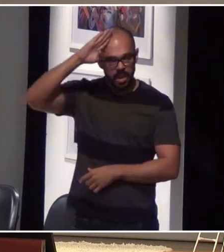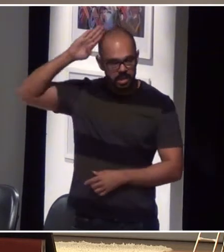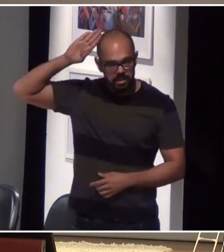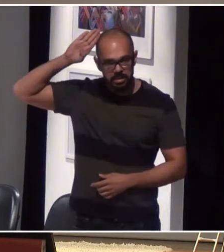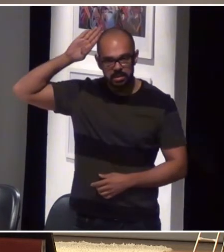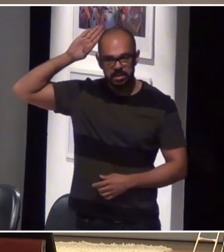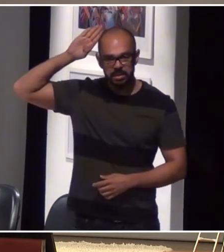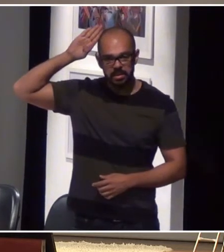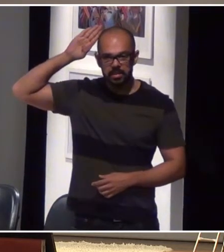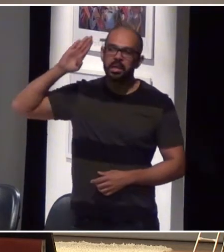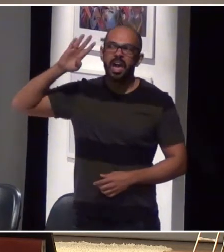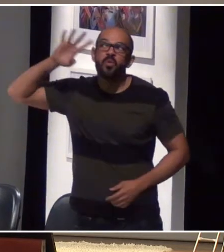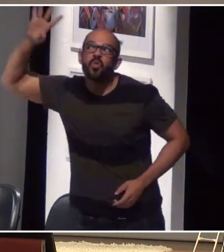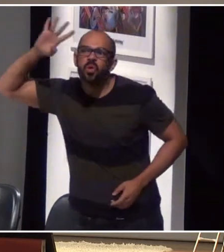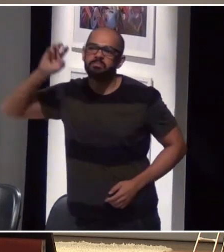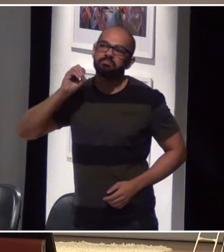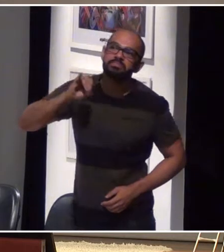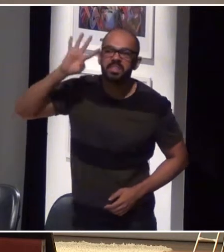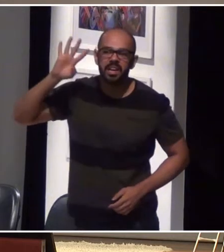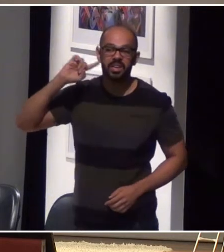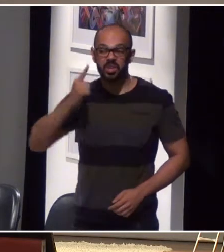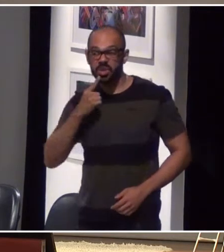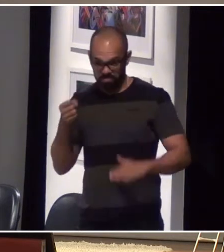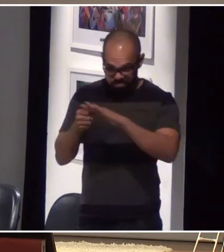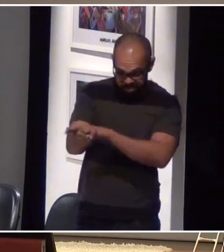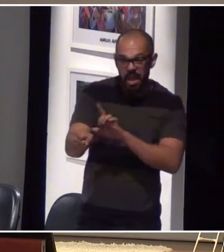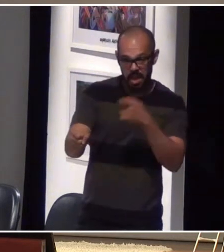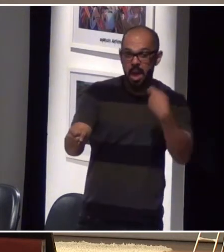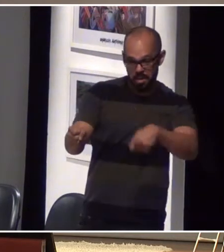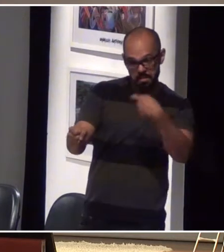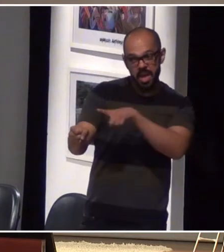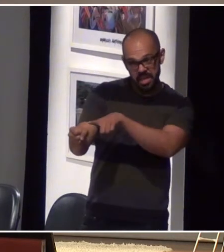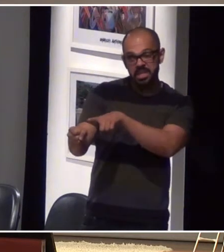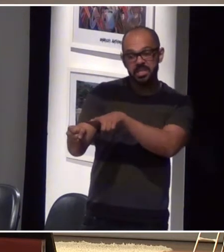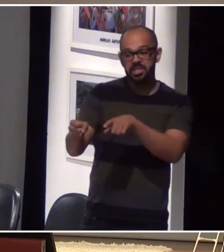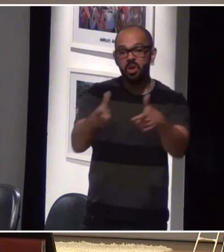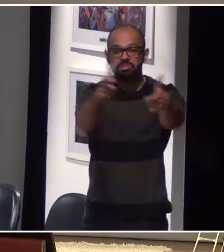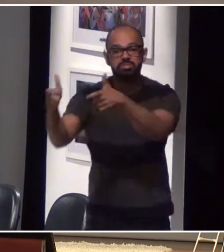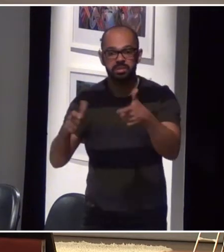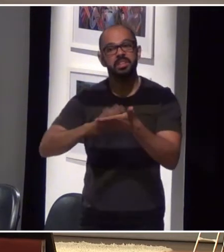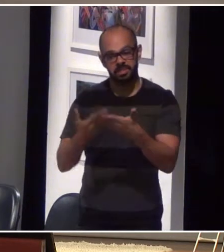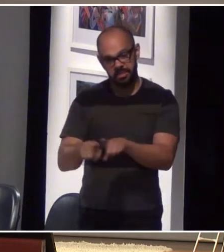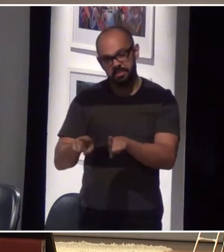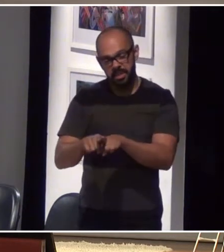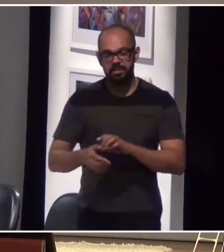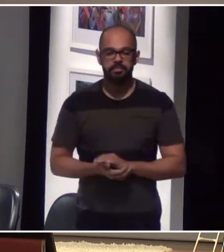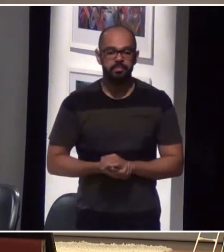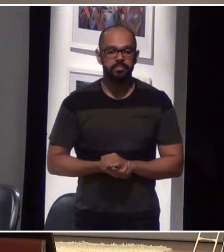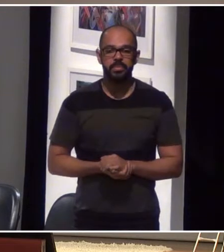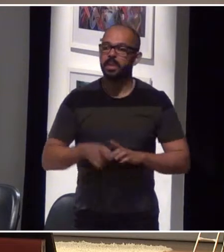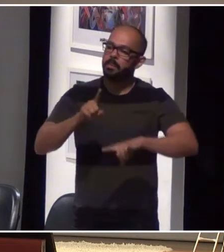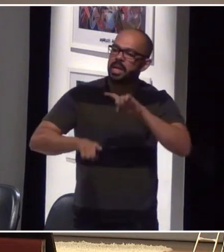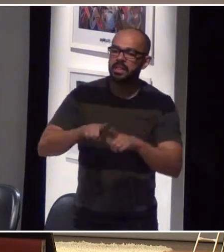acadêmicos. Utopia, bom, mas se os surdos estão lá, a gente precisa que eles estejam em todos os espaços também. Né?